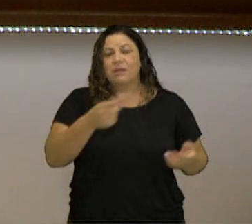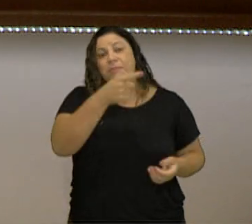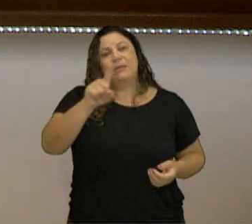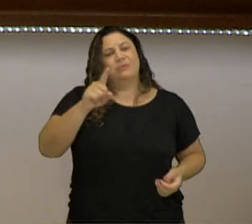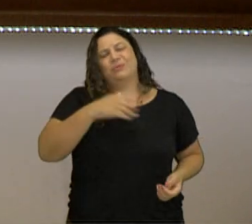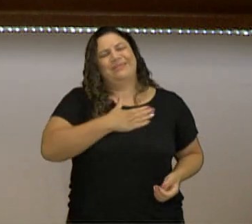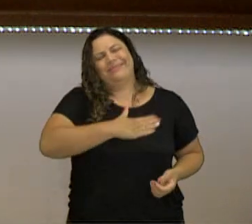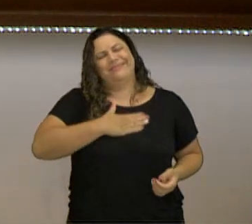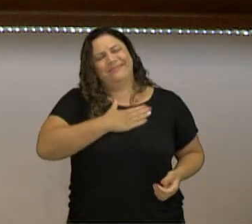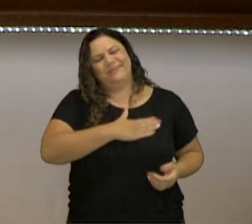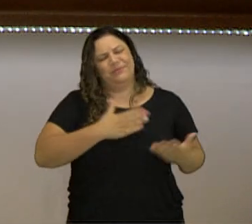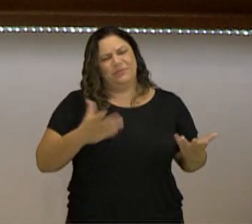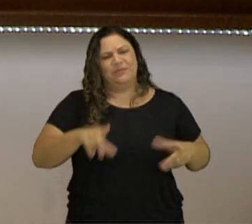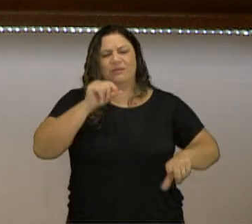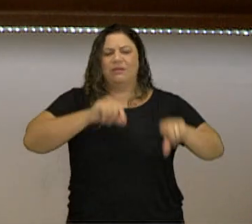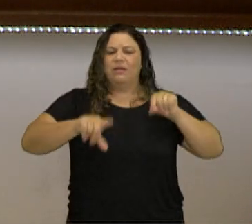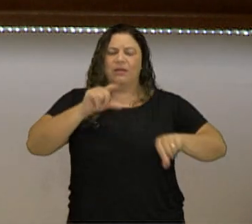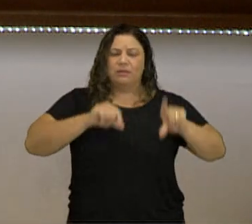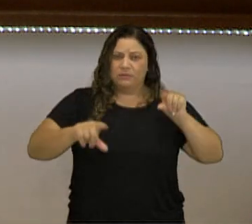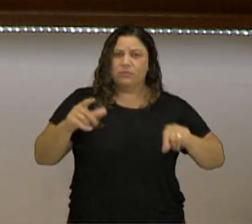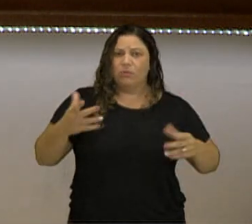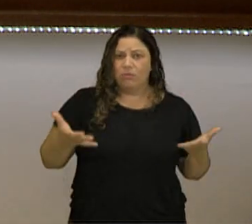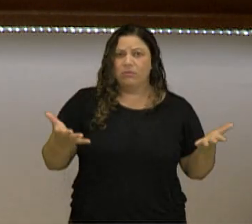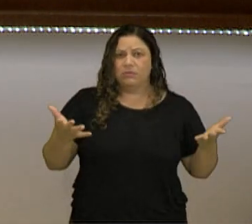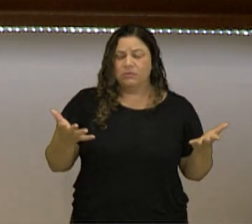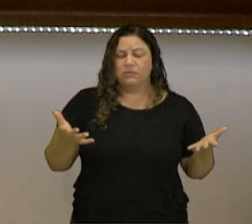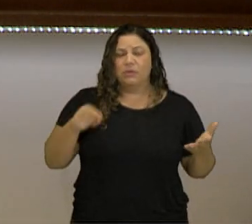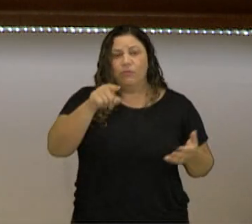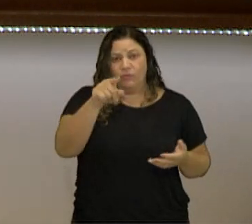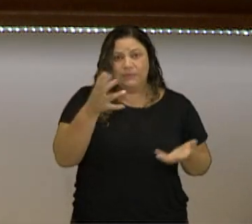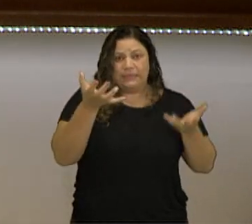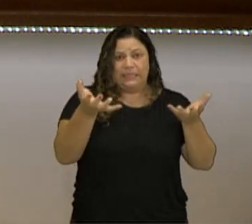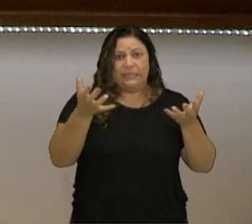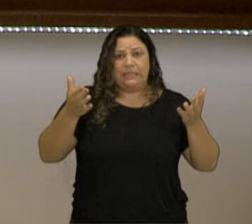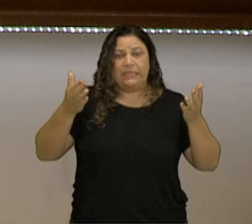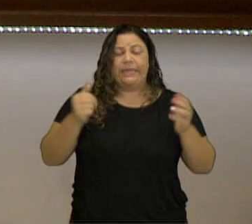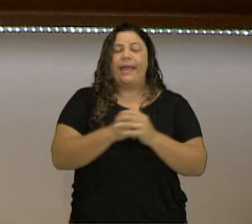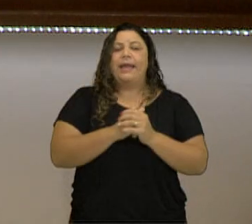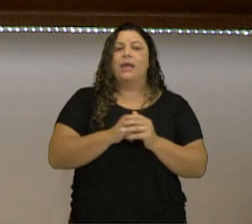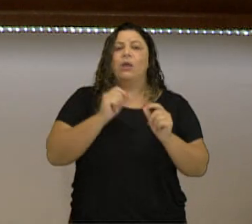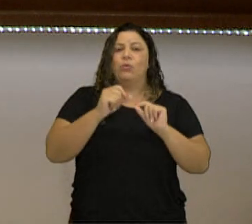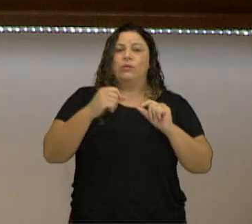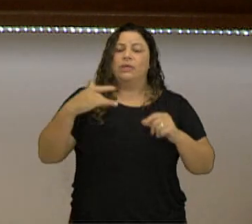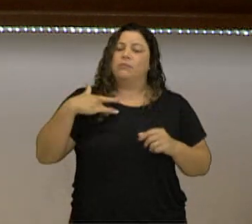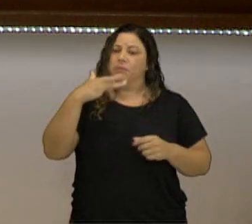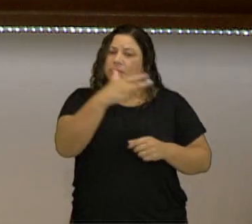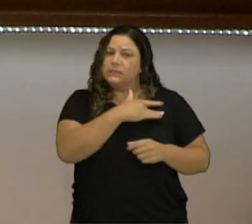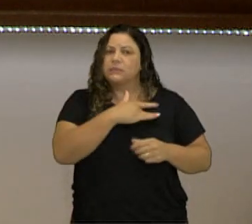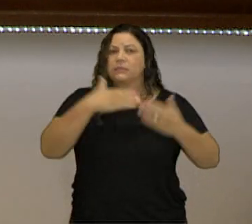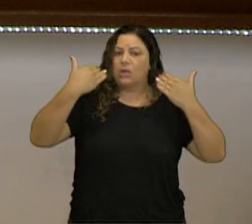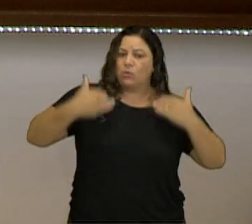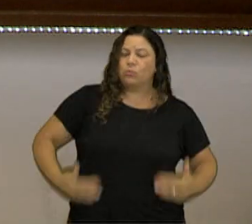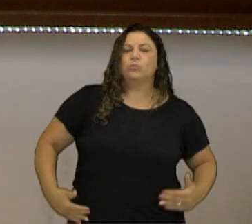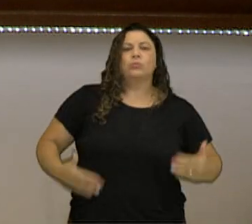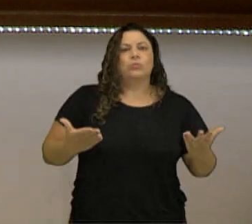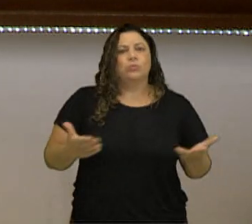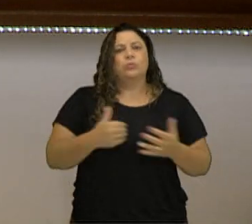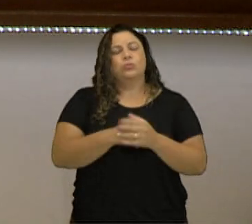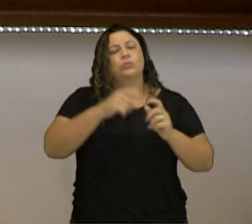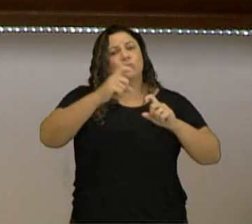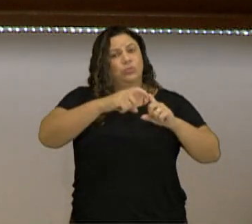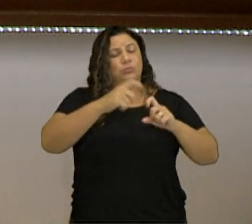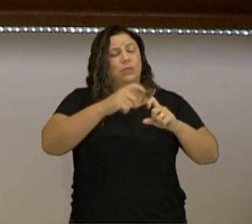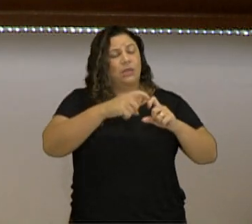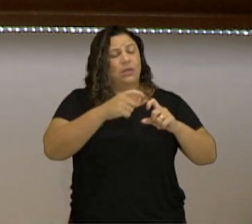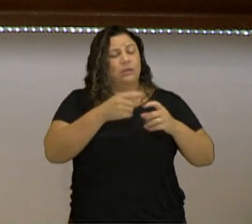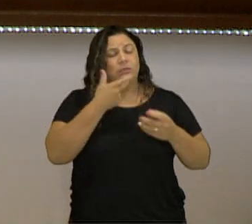de gosto, é uma questão de escolha, né? Você quer um corpo saudável? Uma coisa que os médicos estão